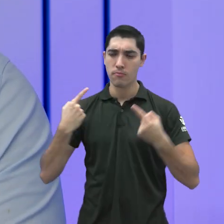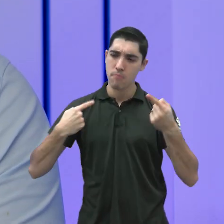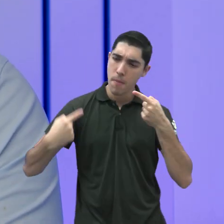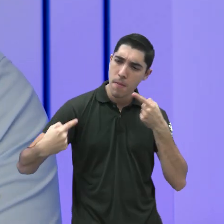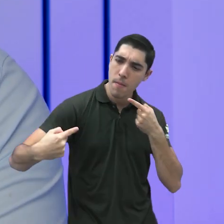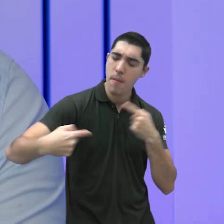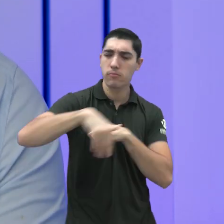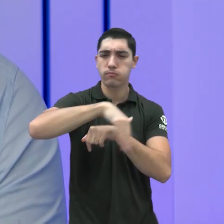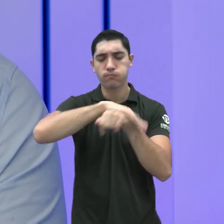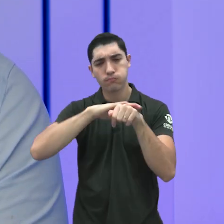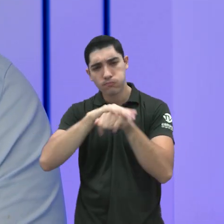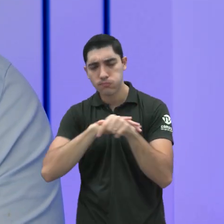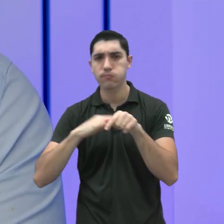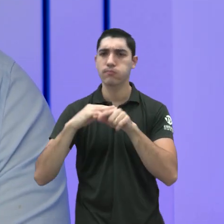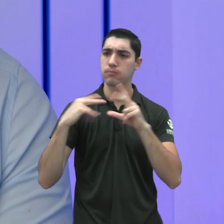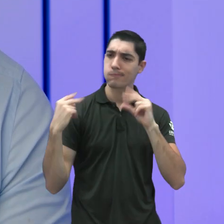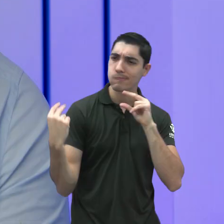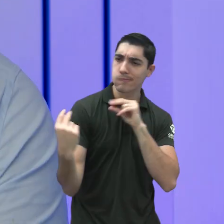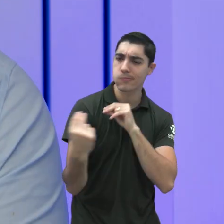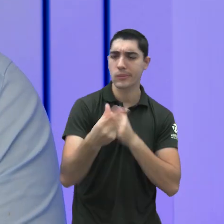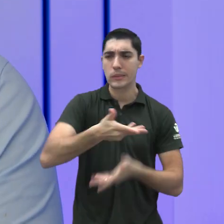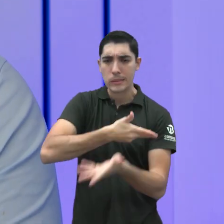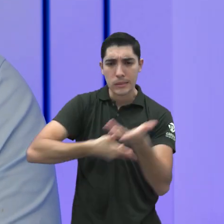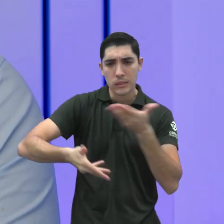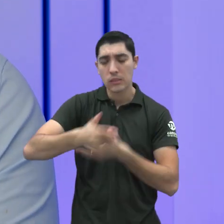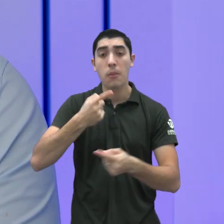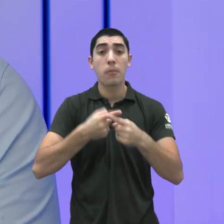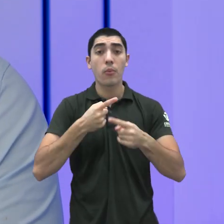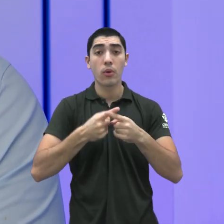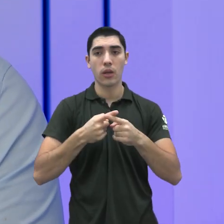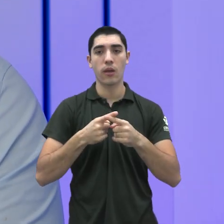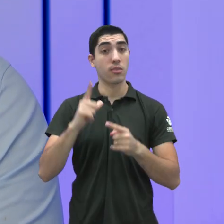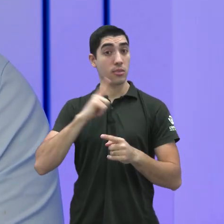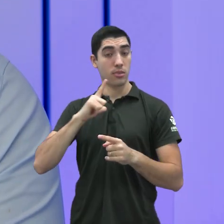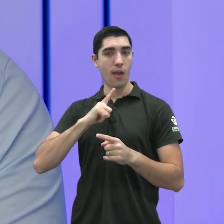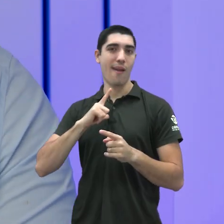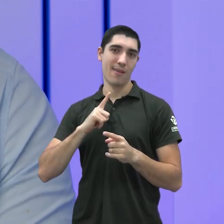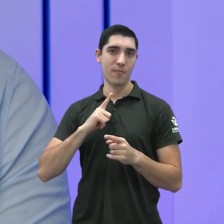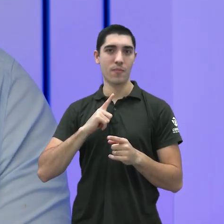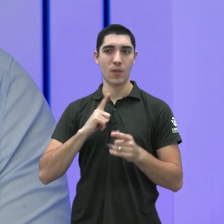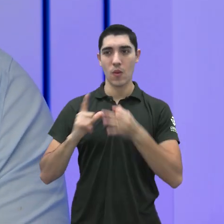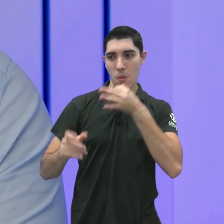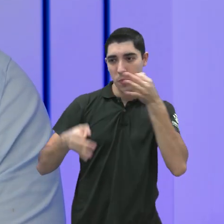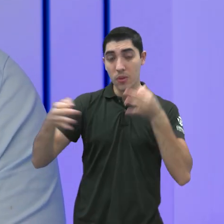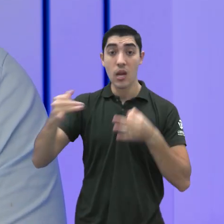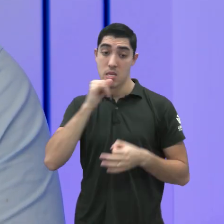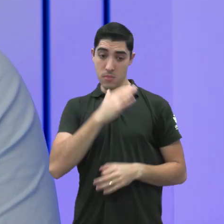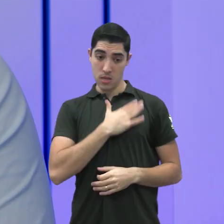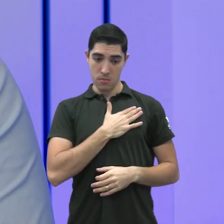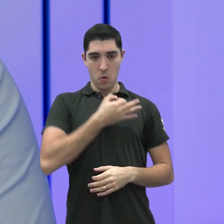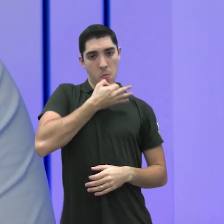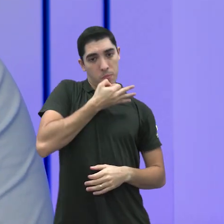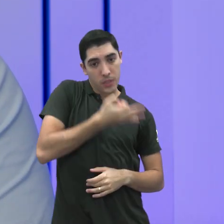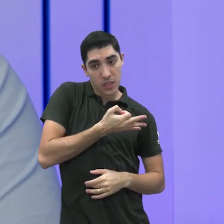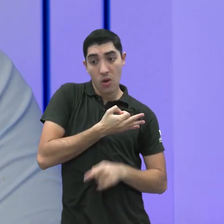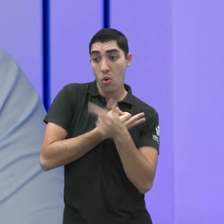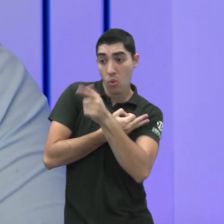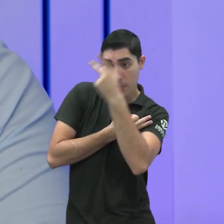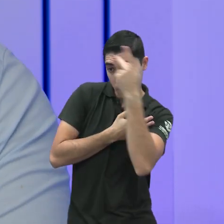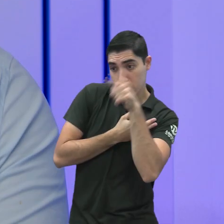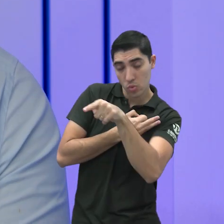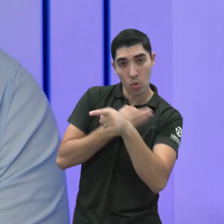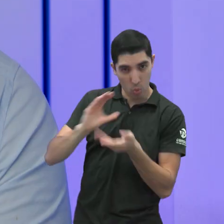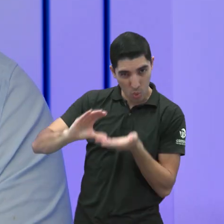dessas diversos pensamentos, desses diversos pontos, né, que tem eu que penso de uma maneira,